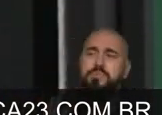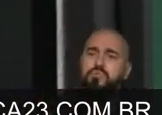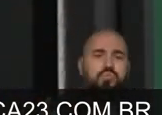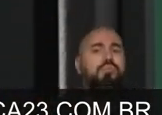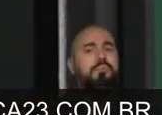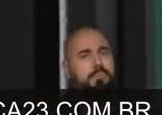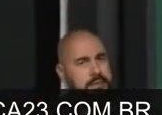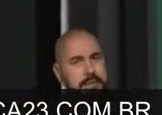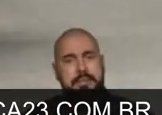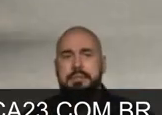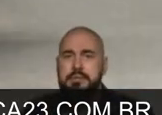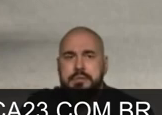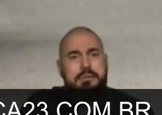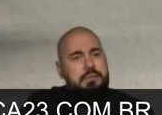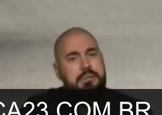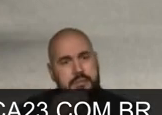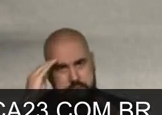para o